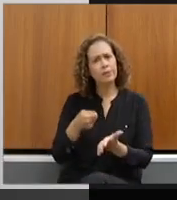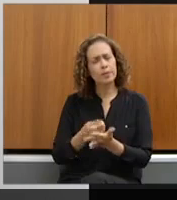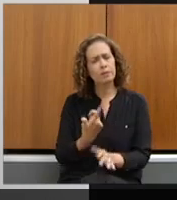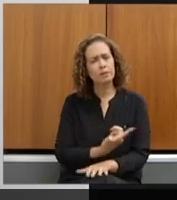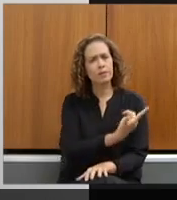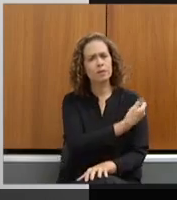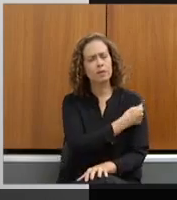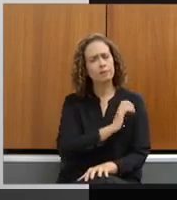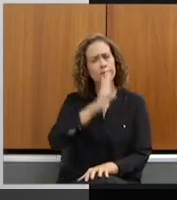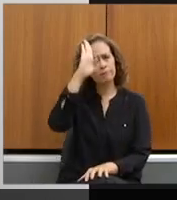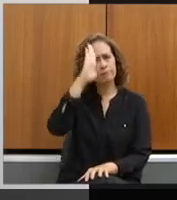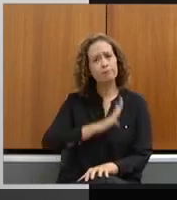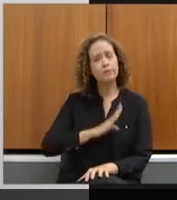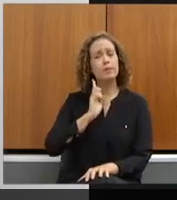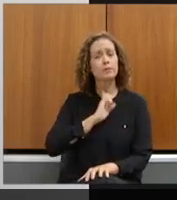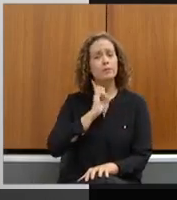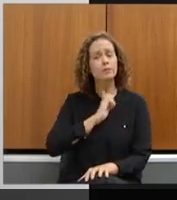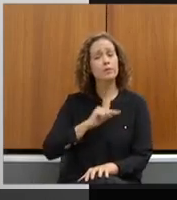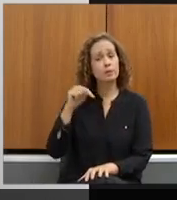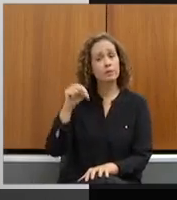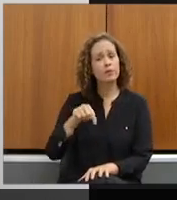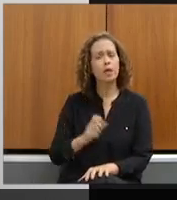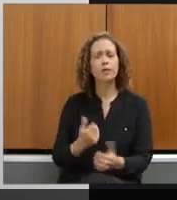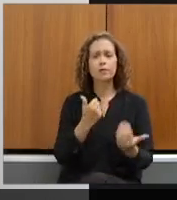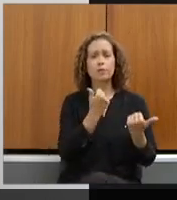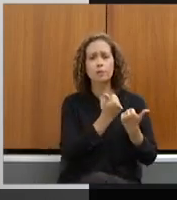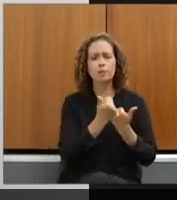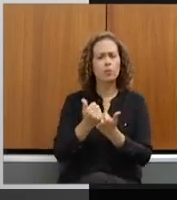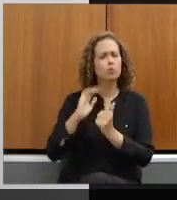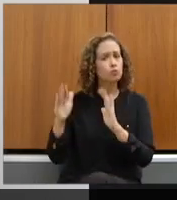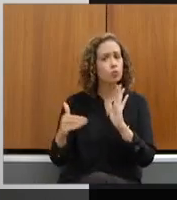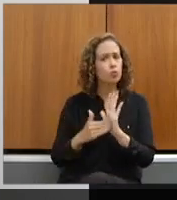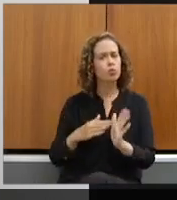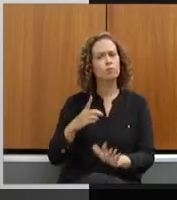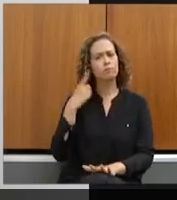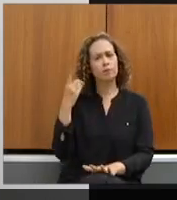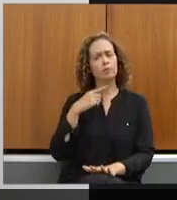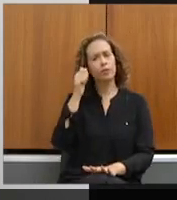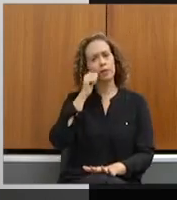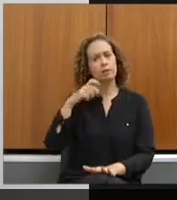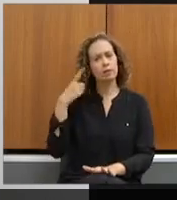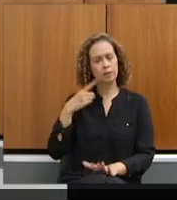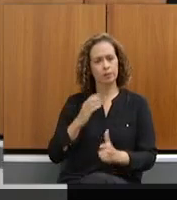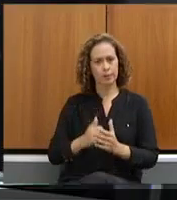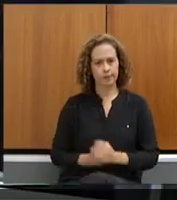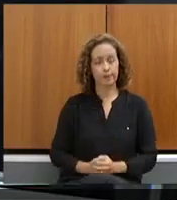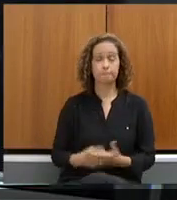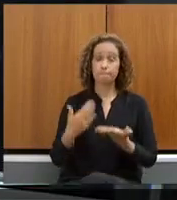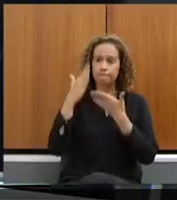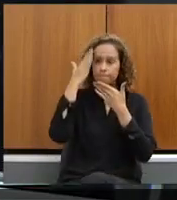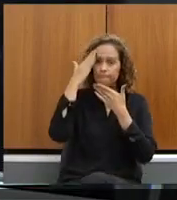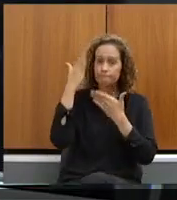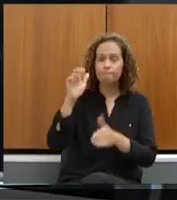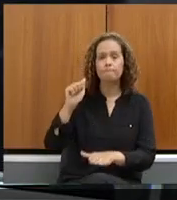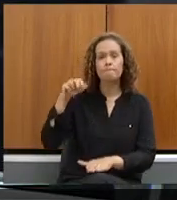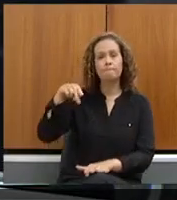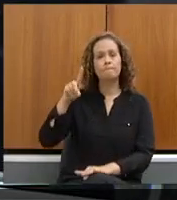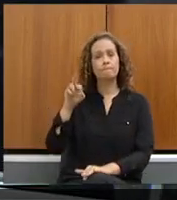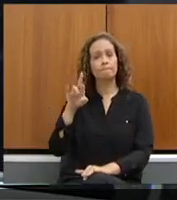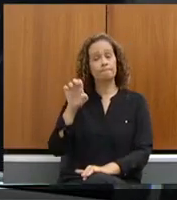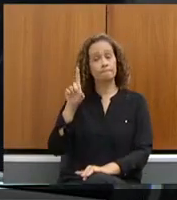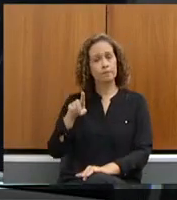vacinação gratuita que Minas Gerais com apoio de todos os deputados e deputadas obrigado o deputado André Quintão